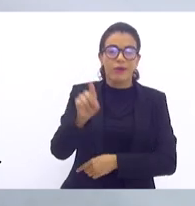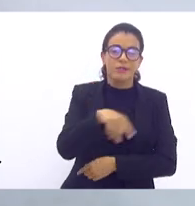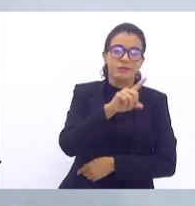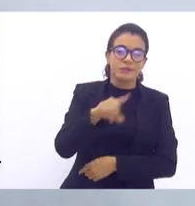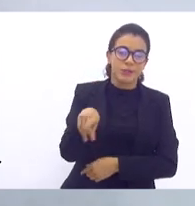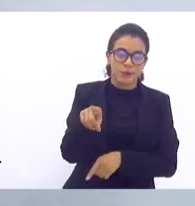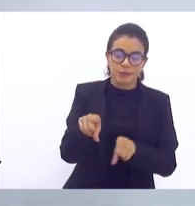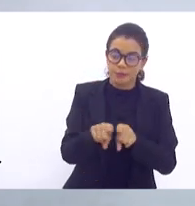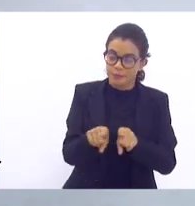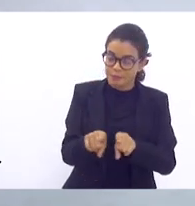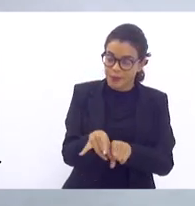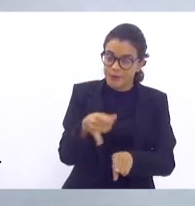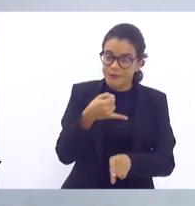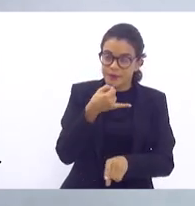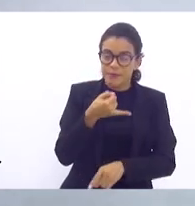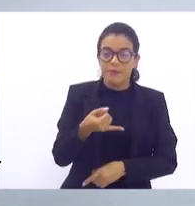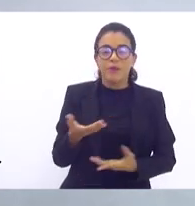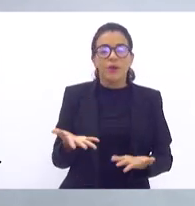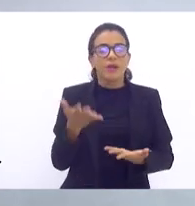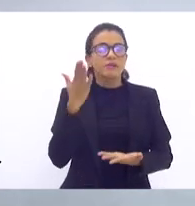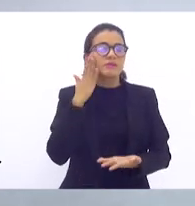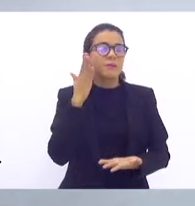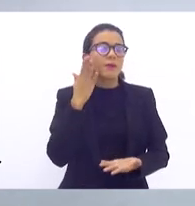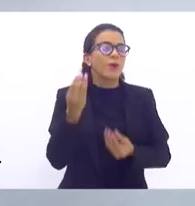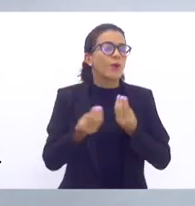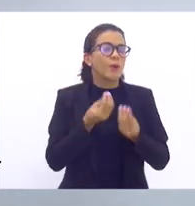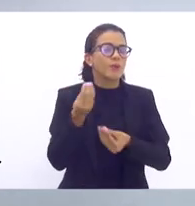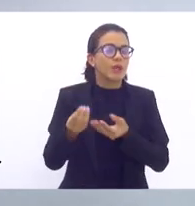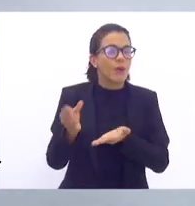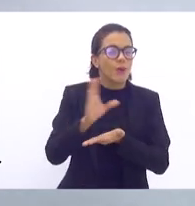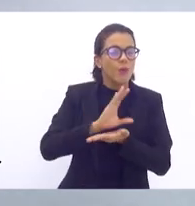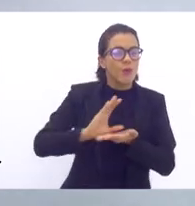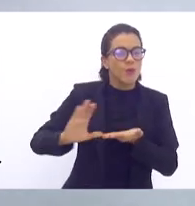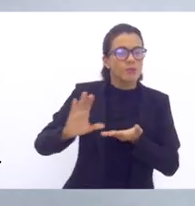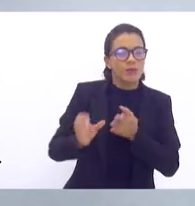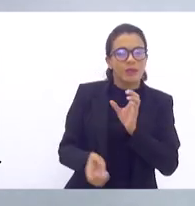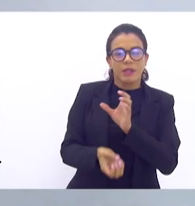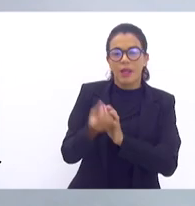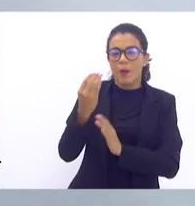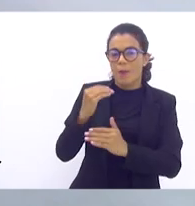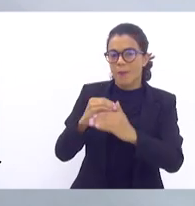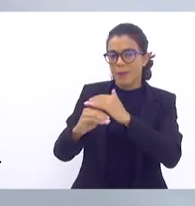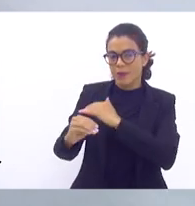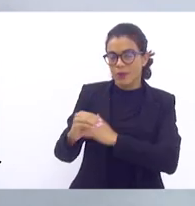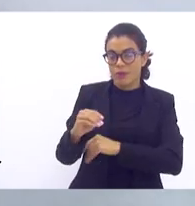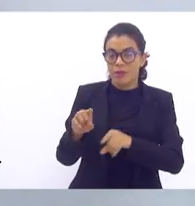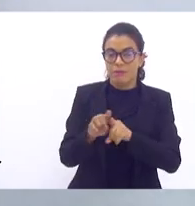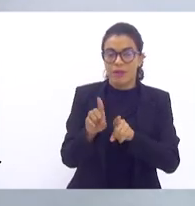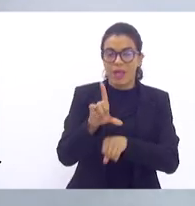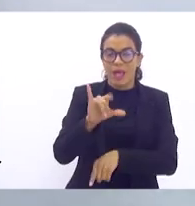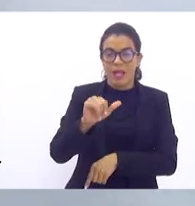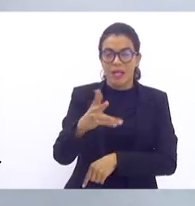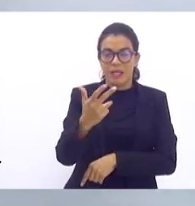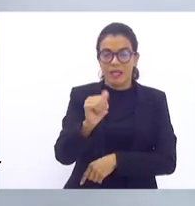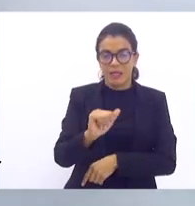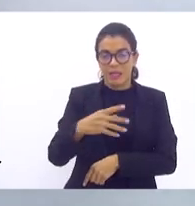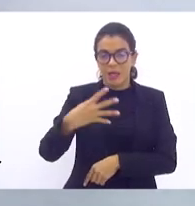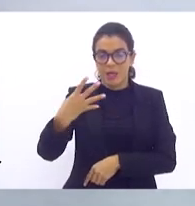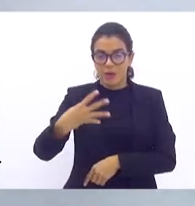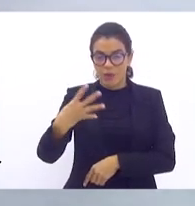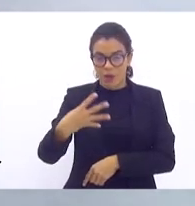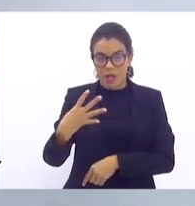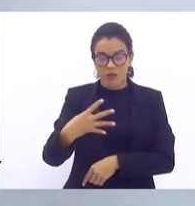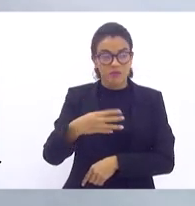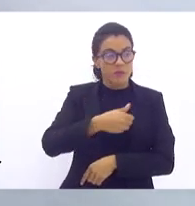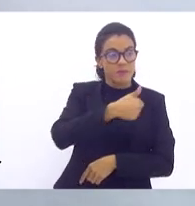e queria saber como é que tá de orçamento da União para a linha 3 do metrô Inclusive a linha quatro que não era previsto